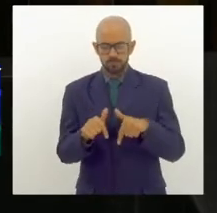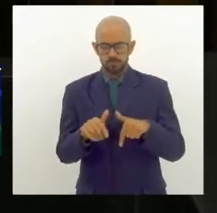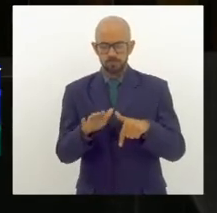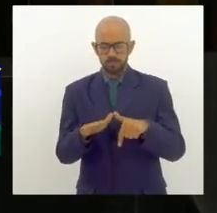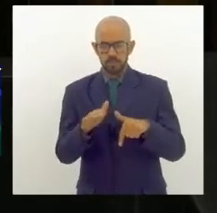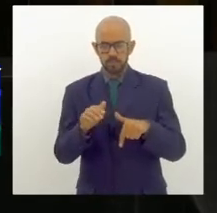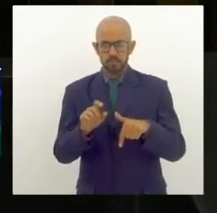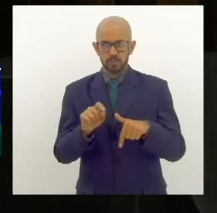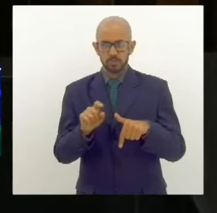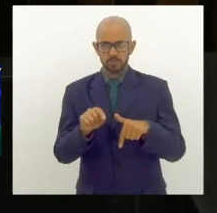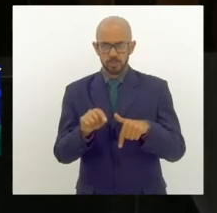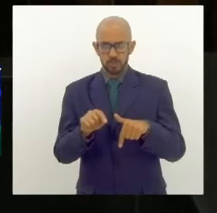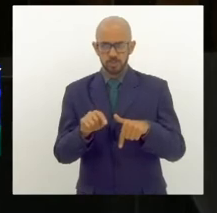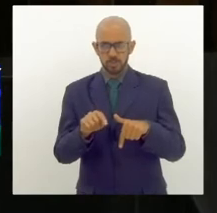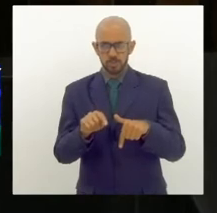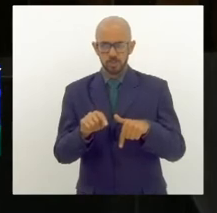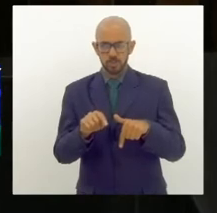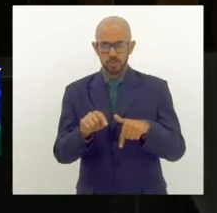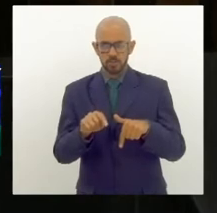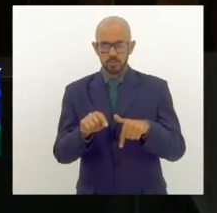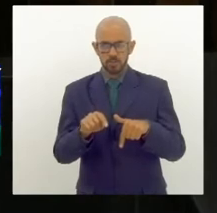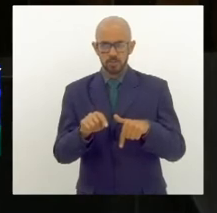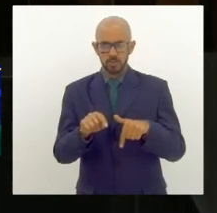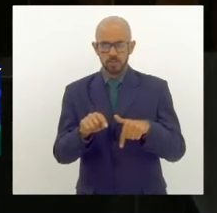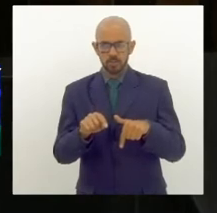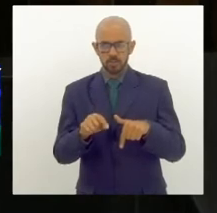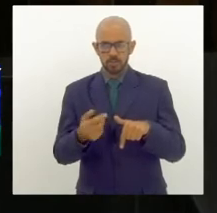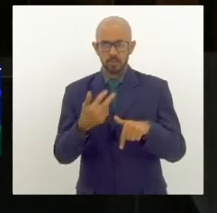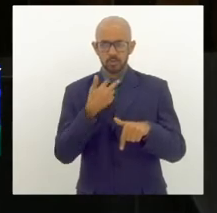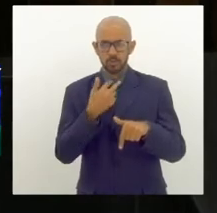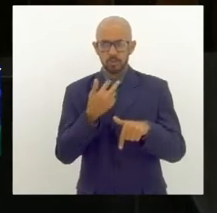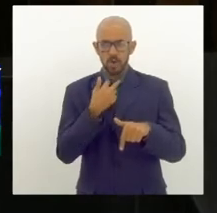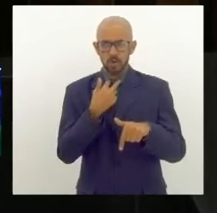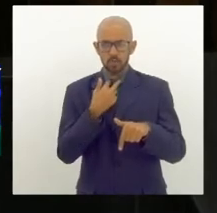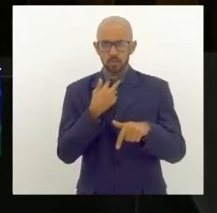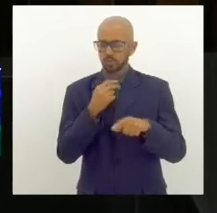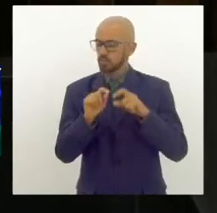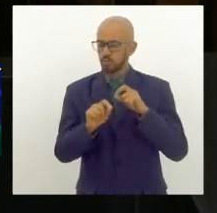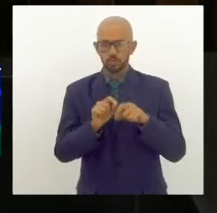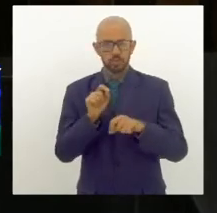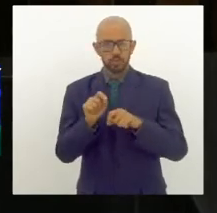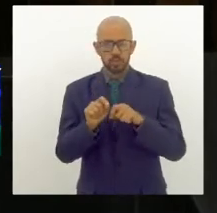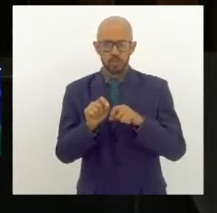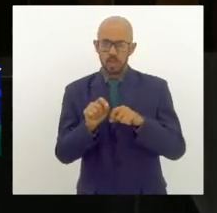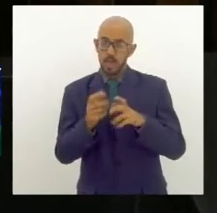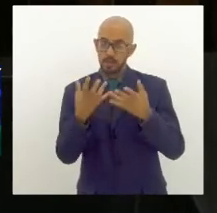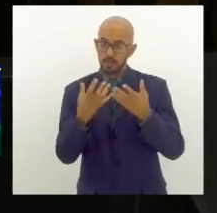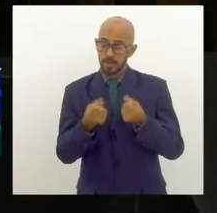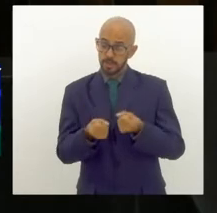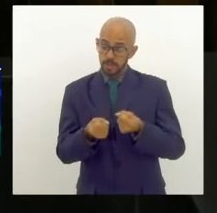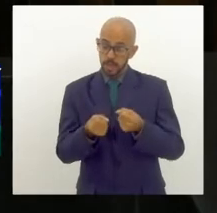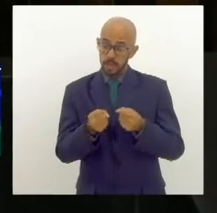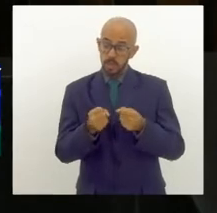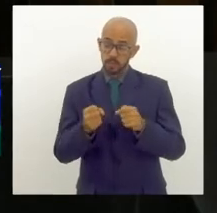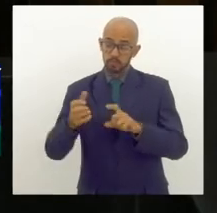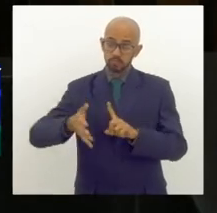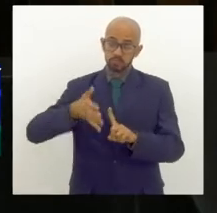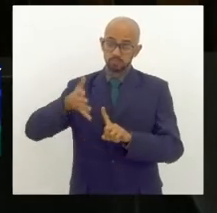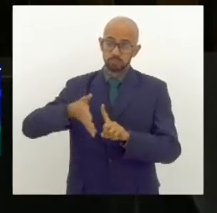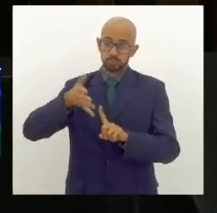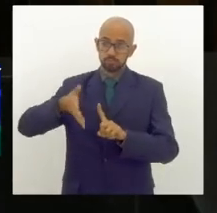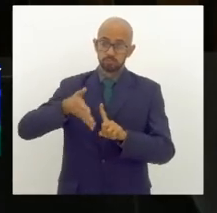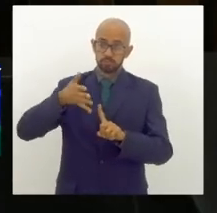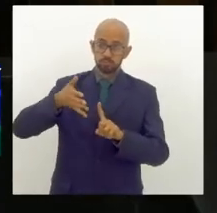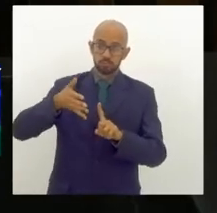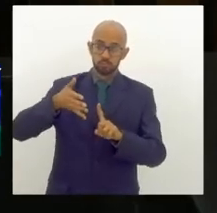permito fazê-lo, porque estou aqui para isso, eu não posso admitir um discurso